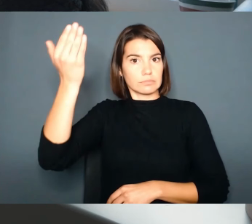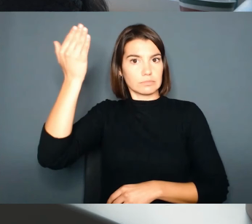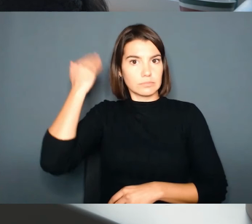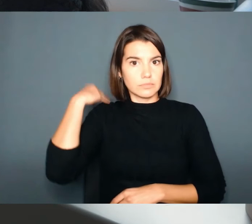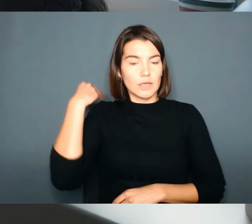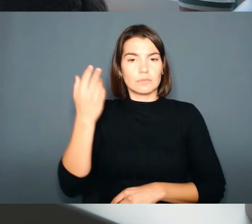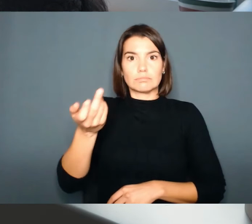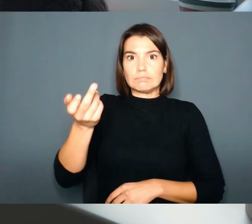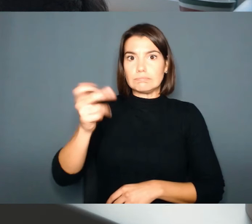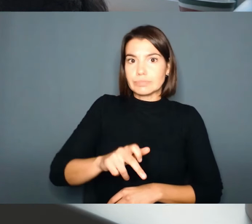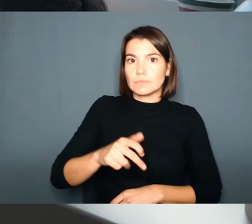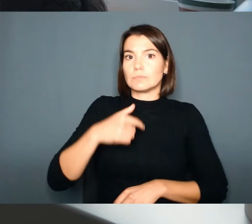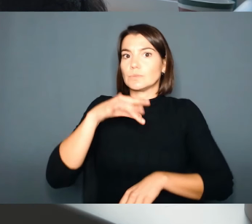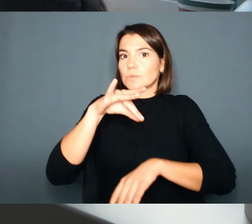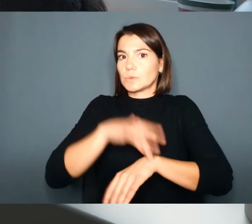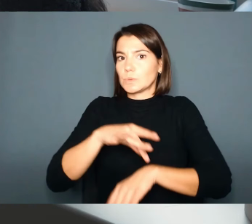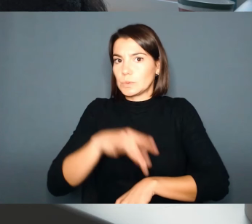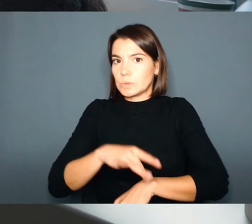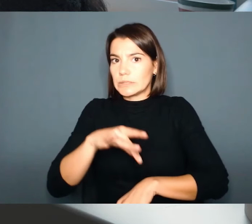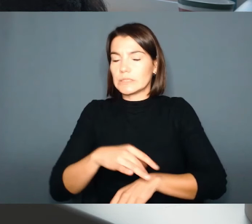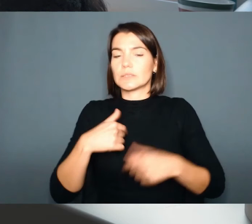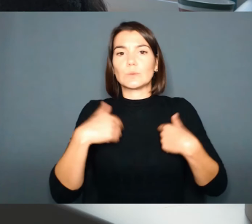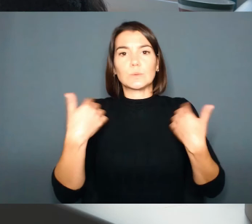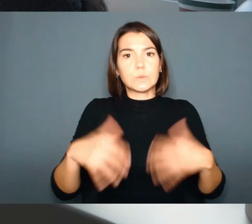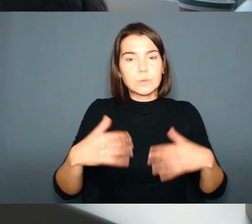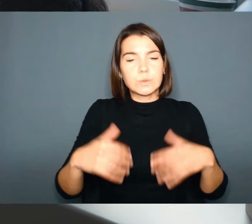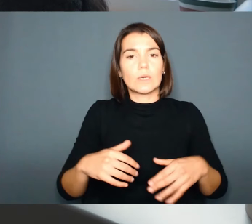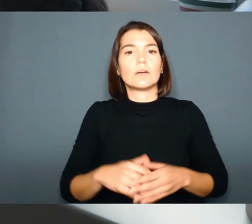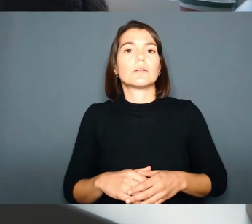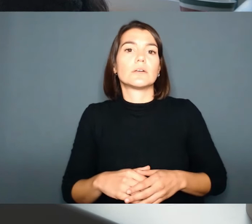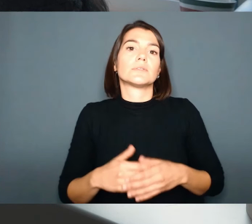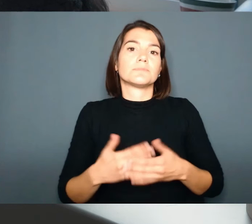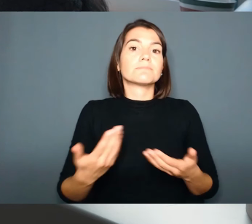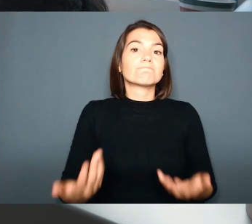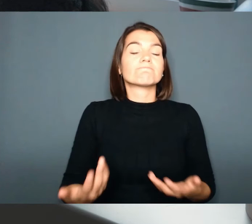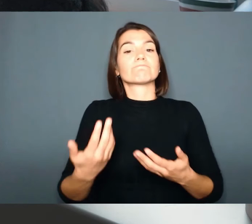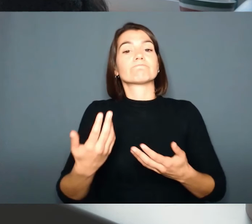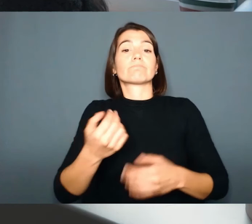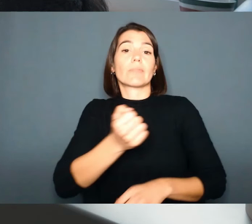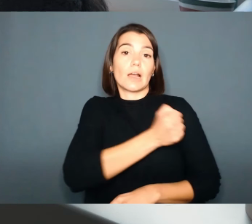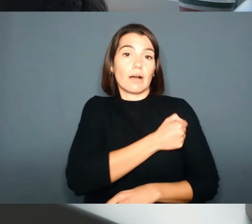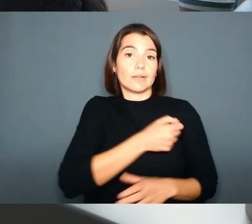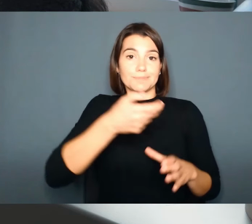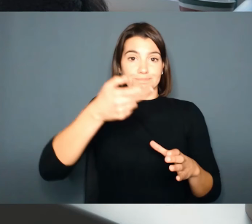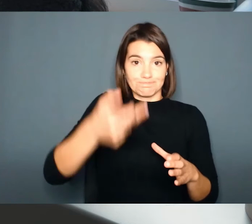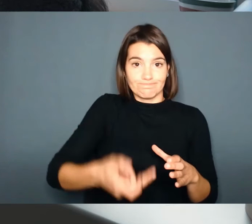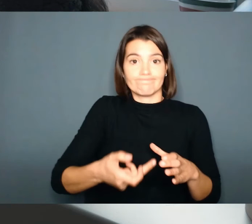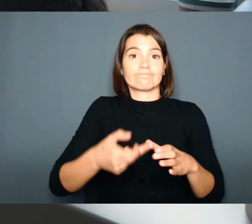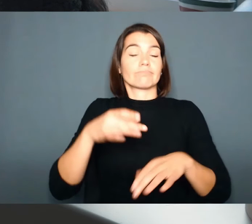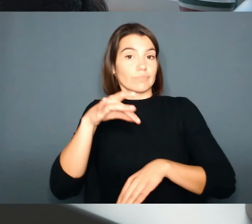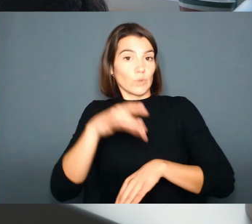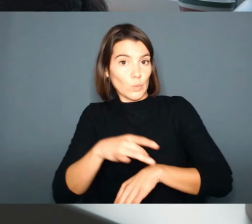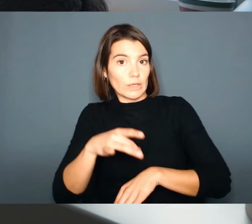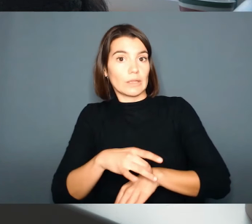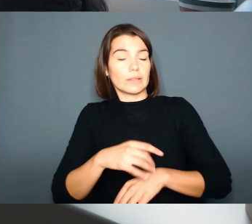tive uma enfermidade importante, tive que estar com uma doença em casa,